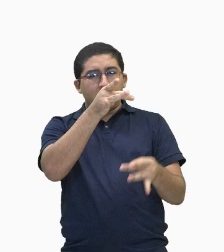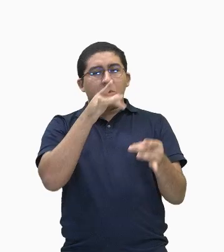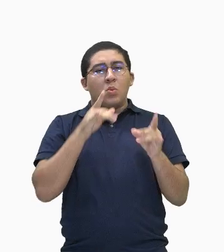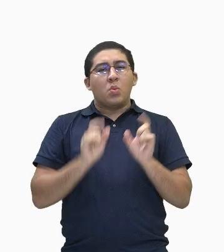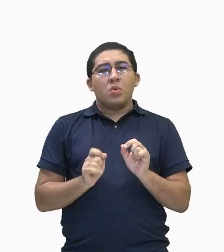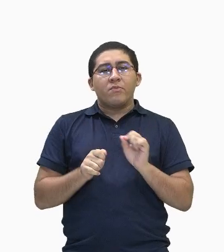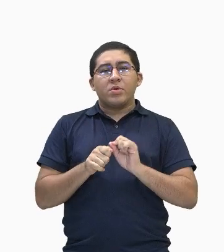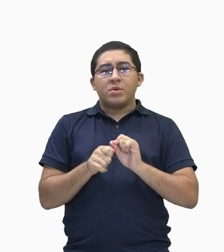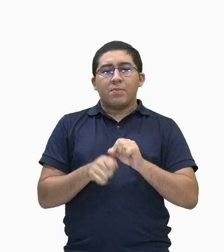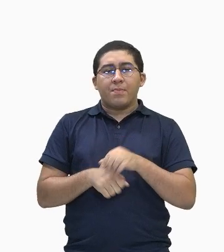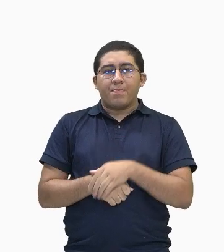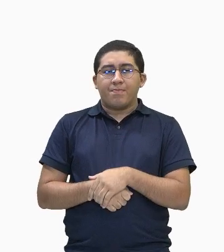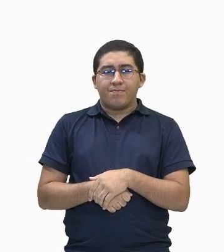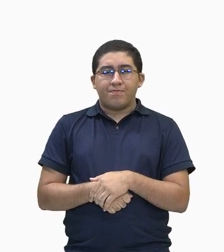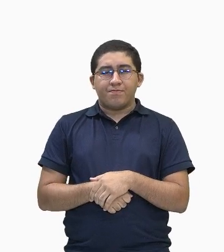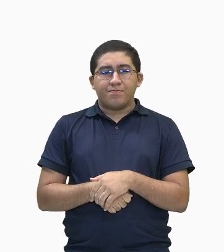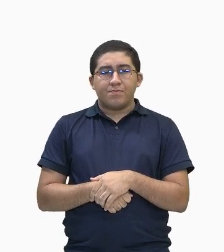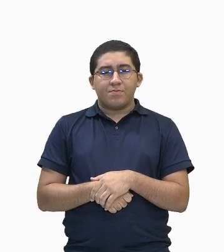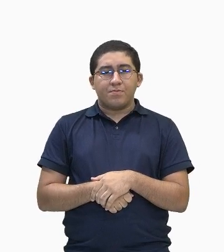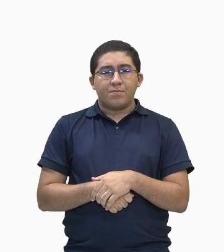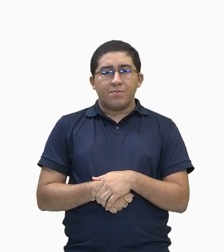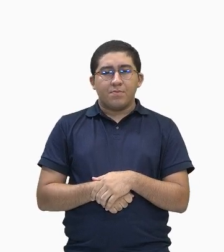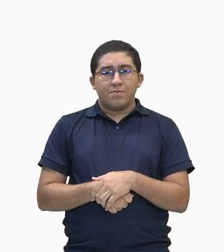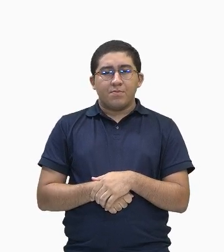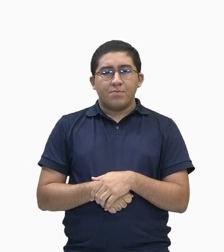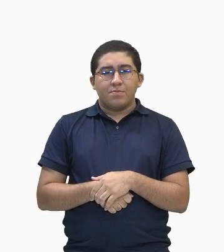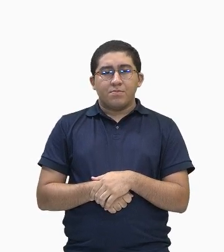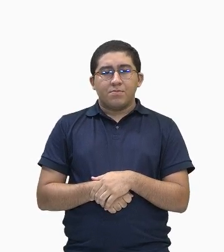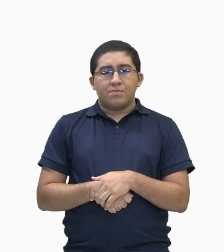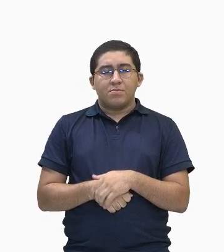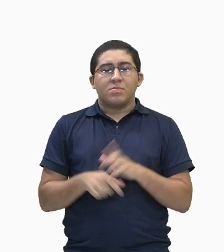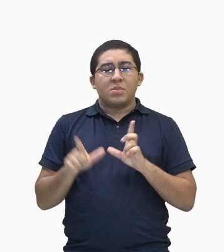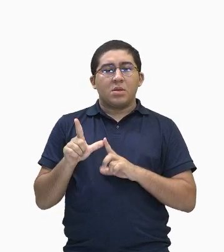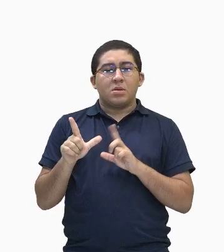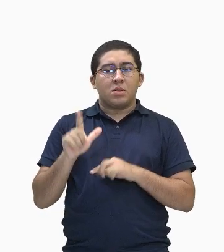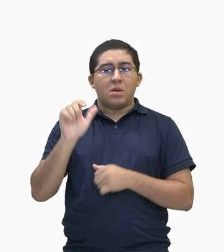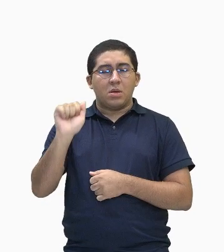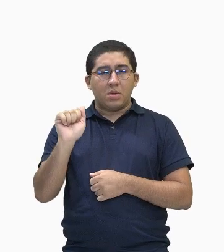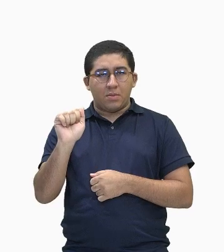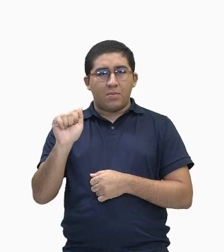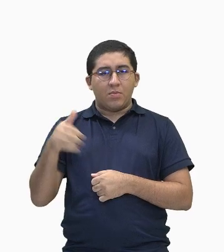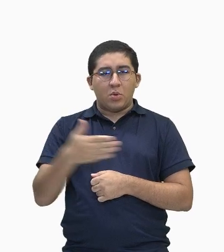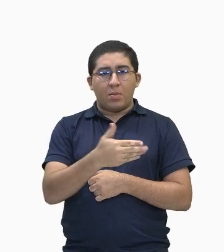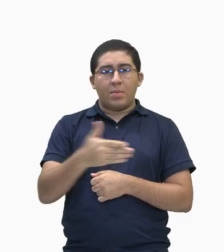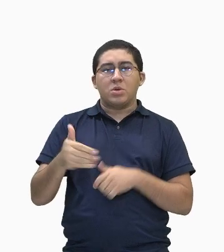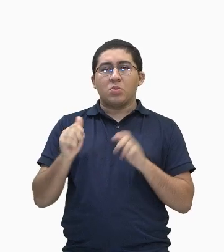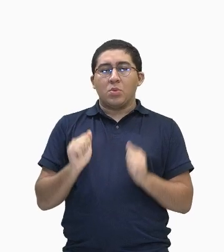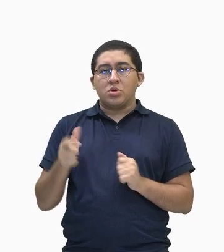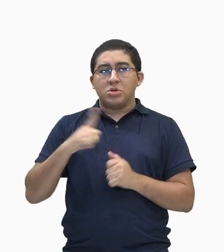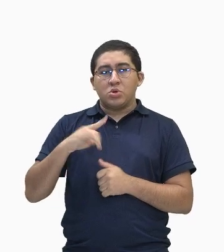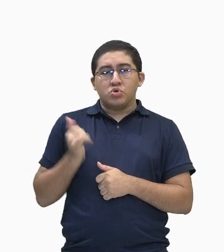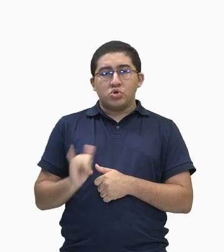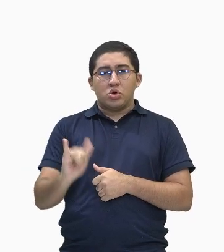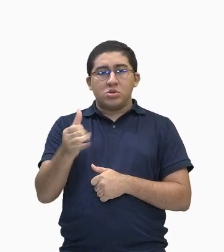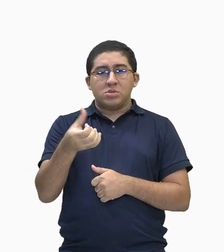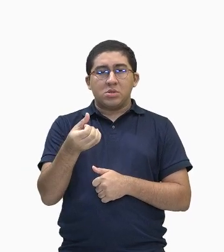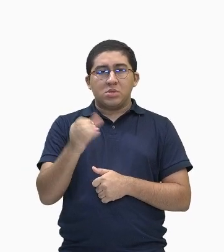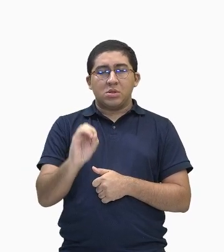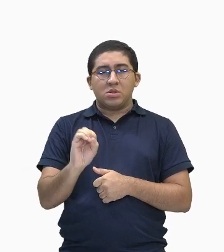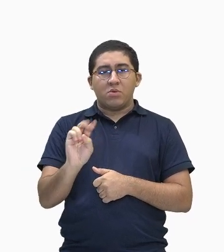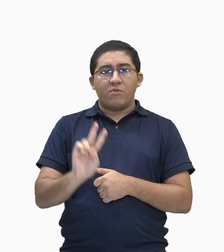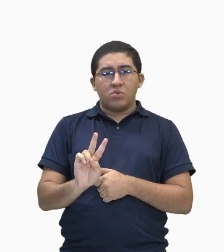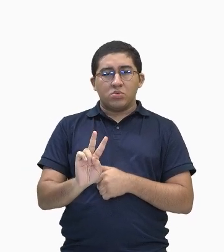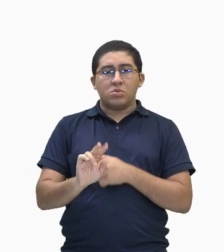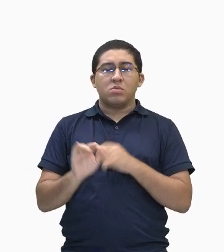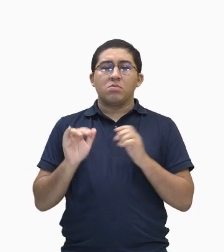né? A letra A enguia pode gerar choque de 60 volts? Aí você volta no texto